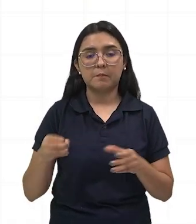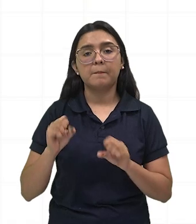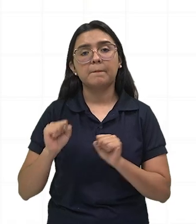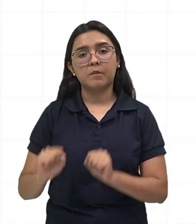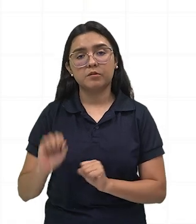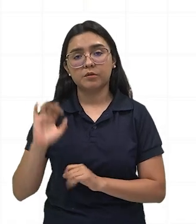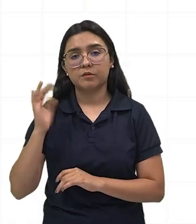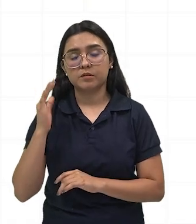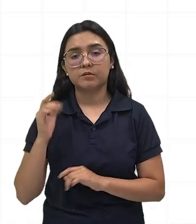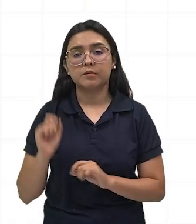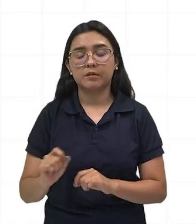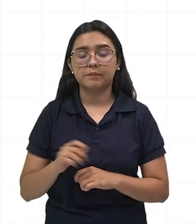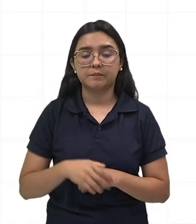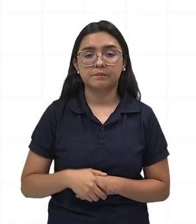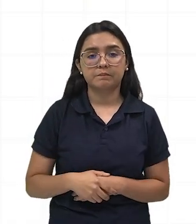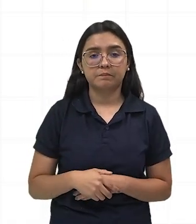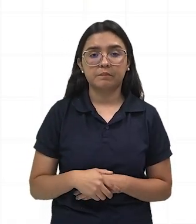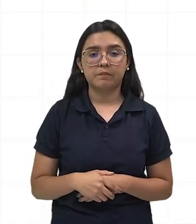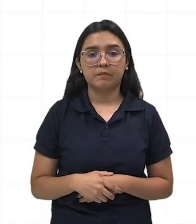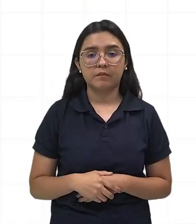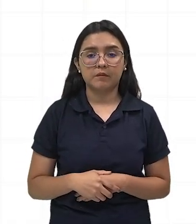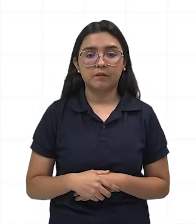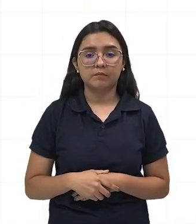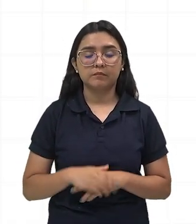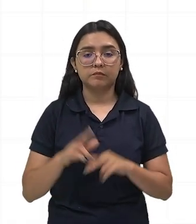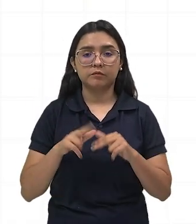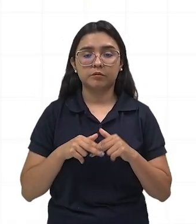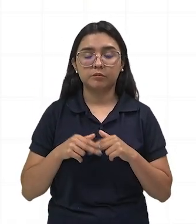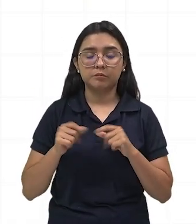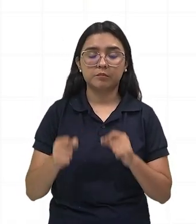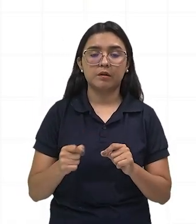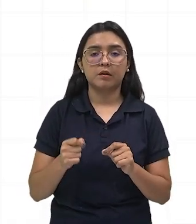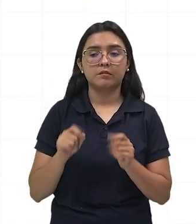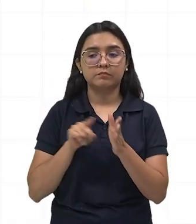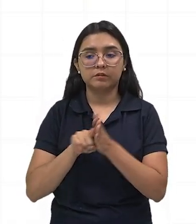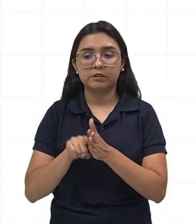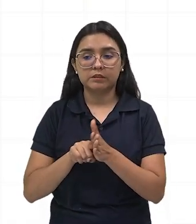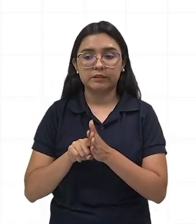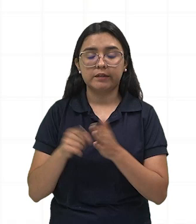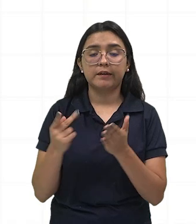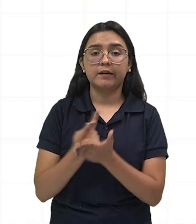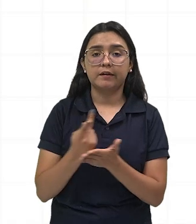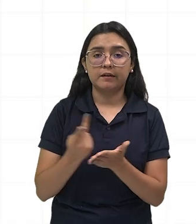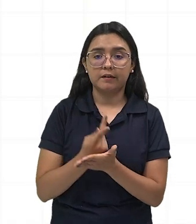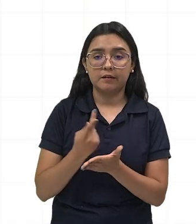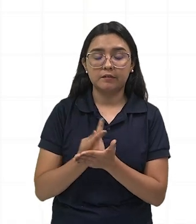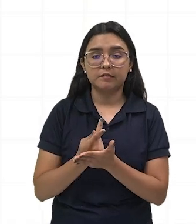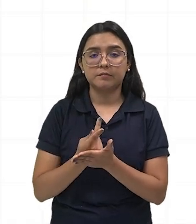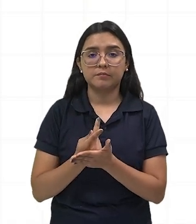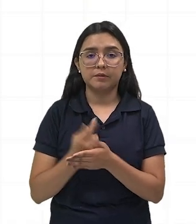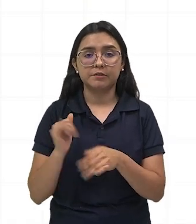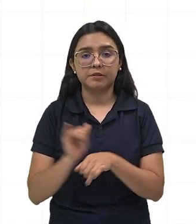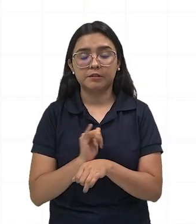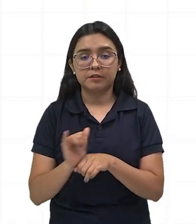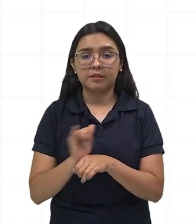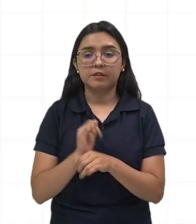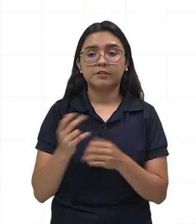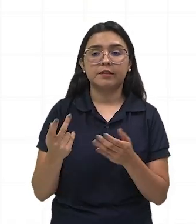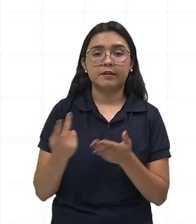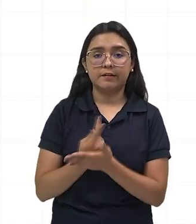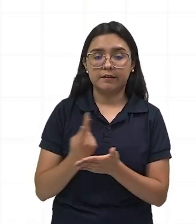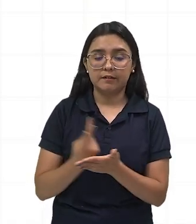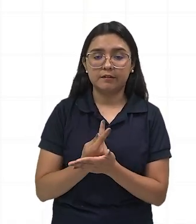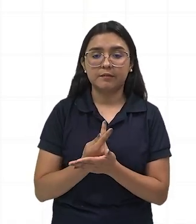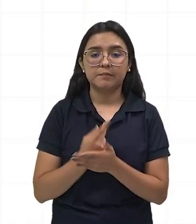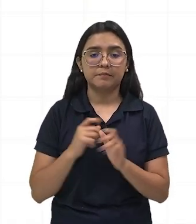risco aquela amostra por alguma coleta, né, errada, alguma técnica errada aí na coleta dessa